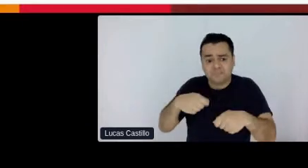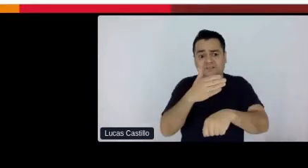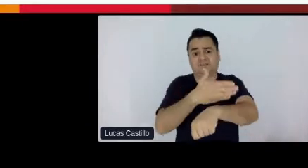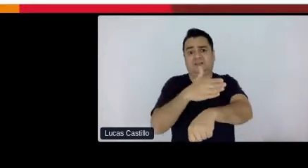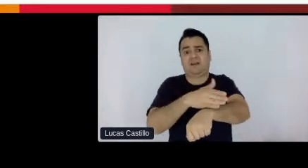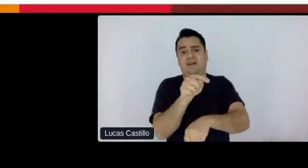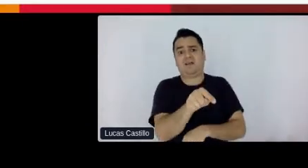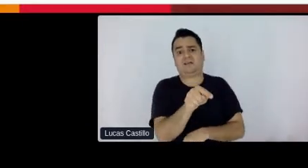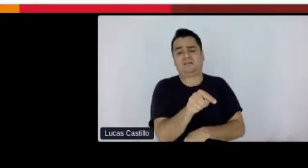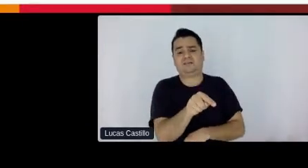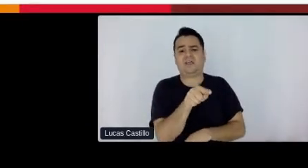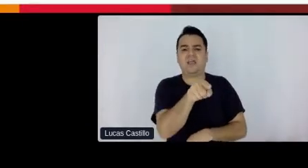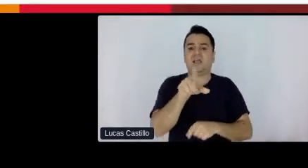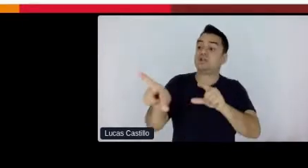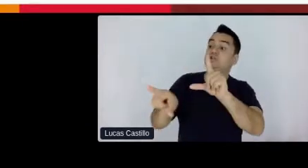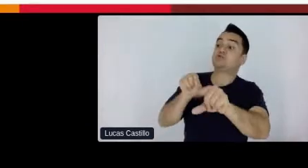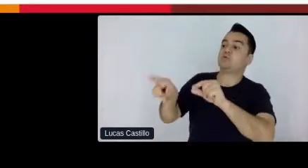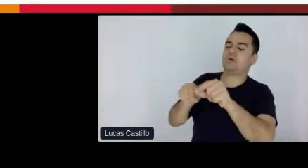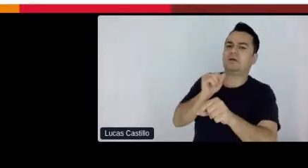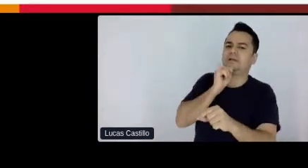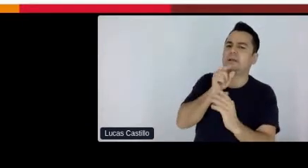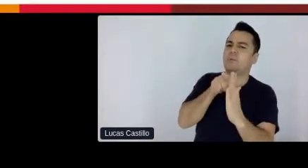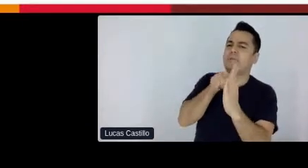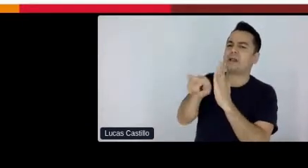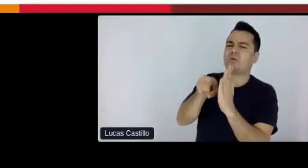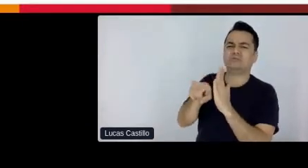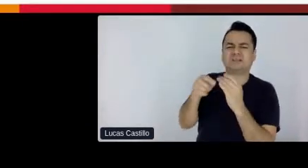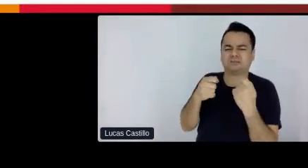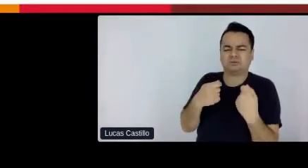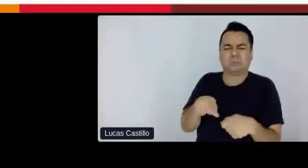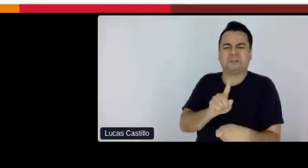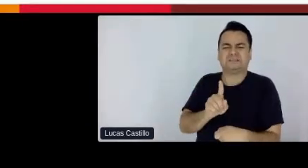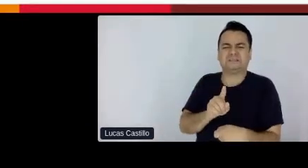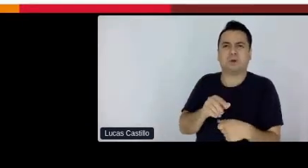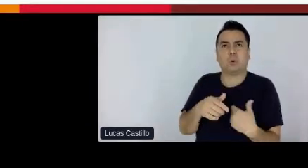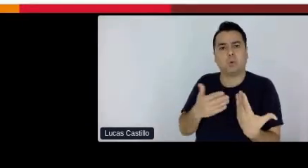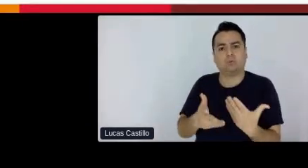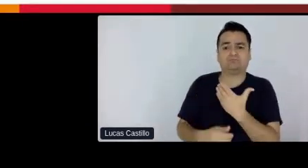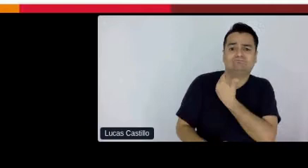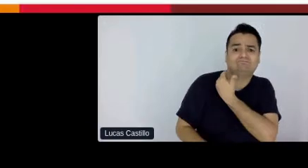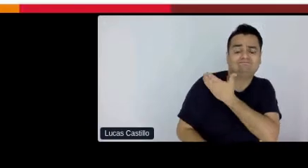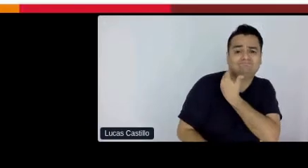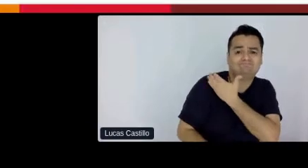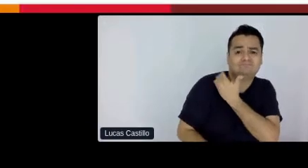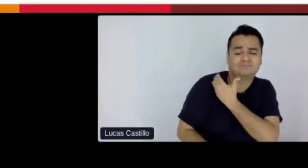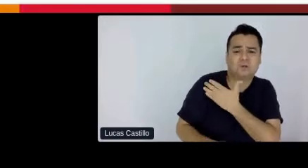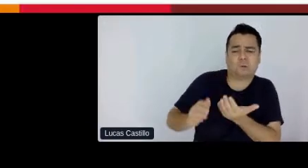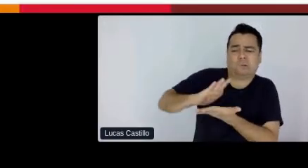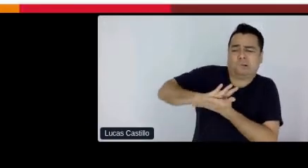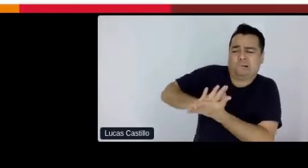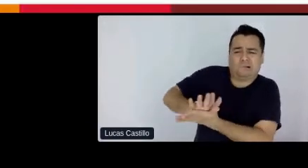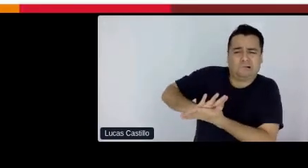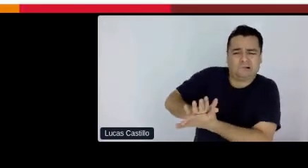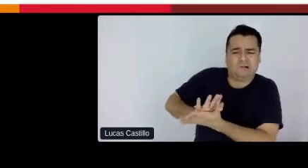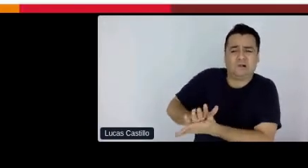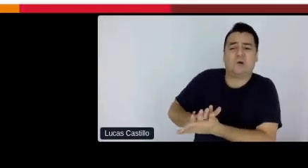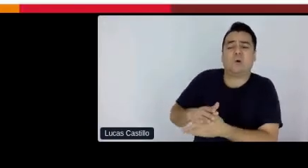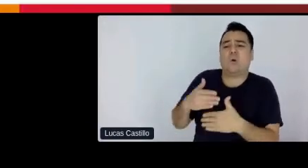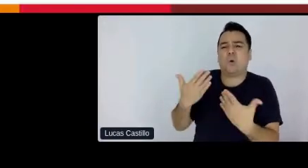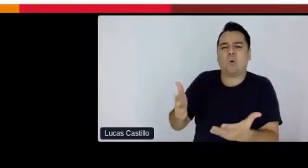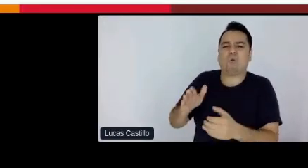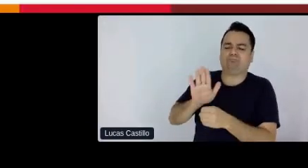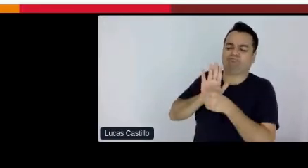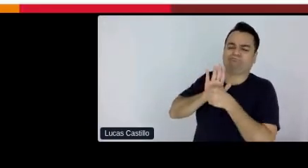importante para que não se realizem perguntas desnecessárias, discriminatórias, racistas, sexistas ou capacitistas,